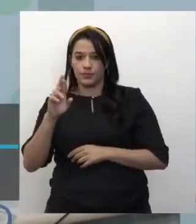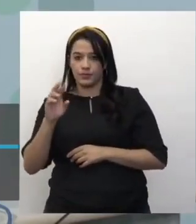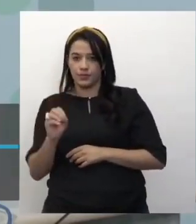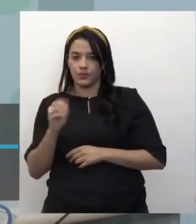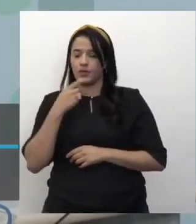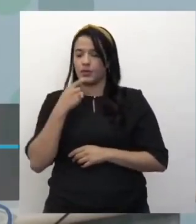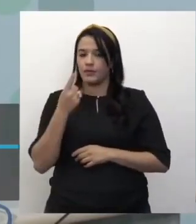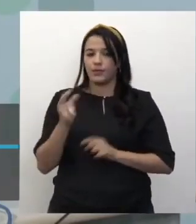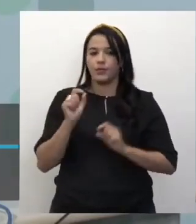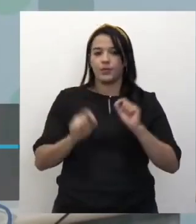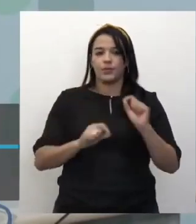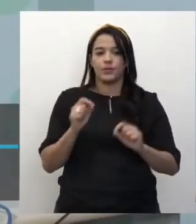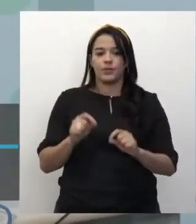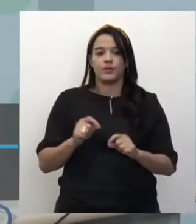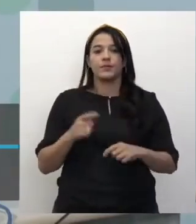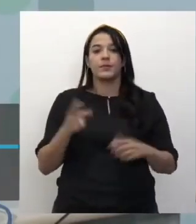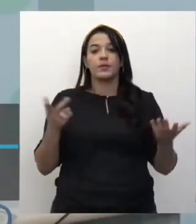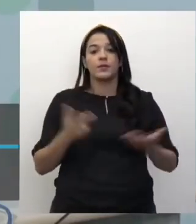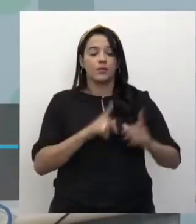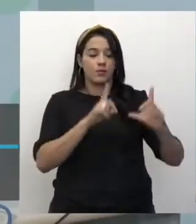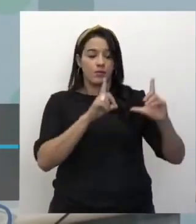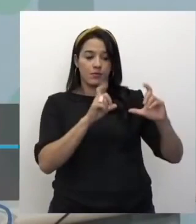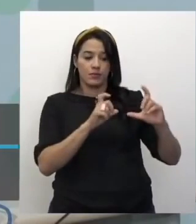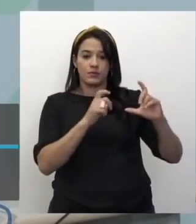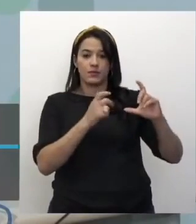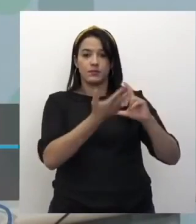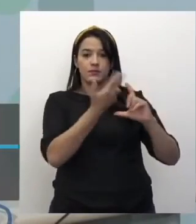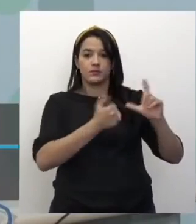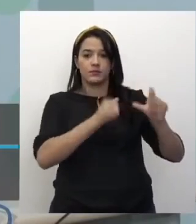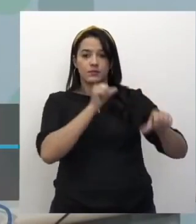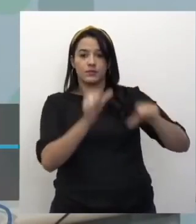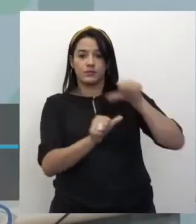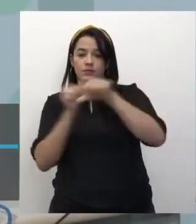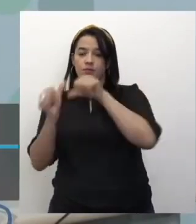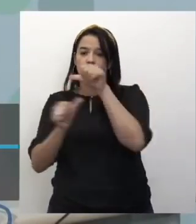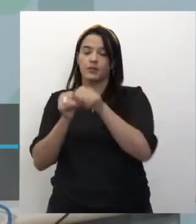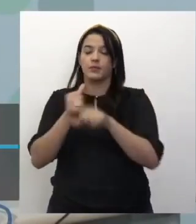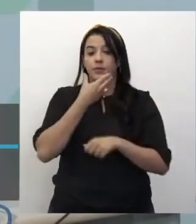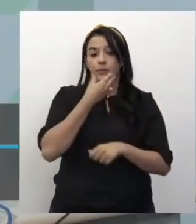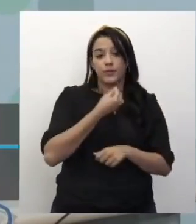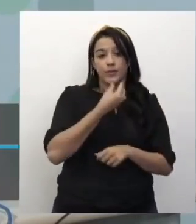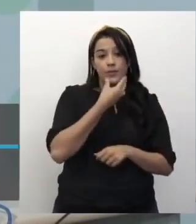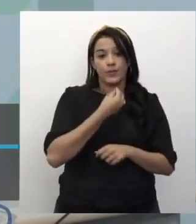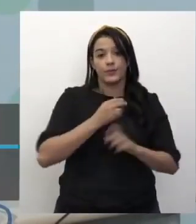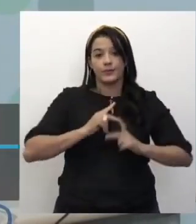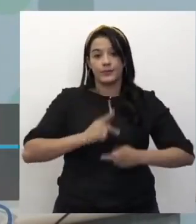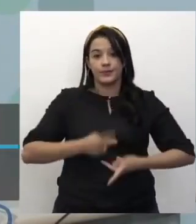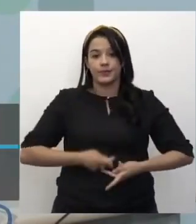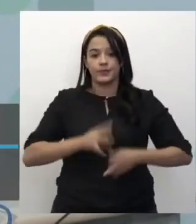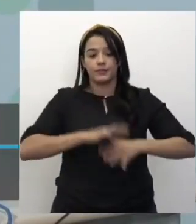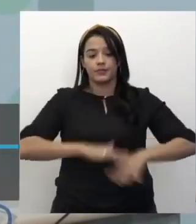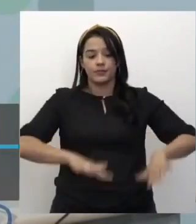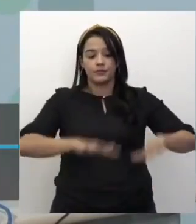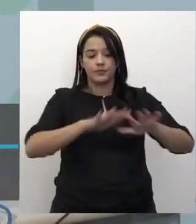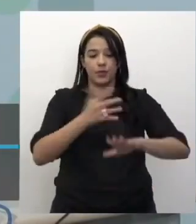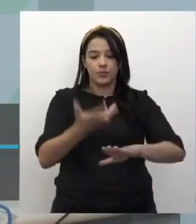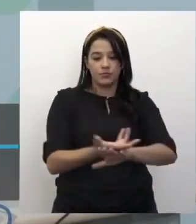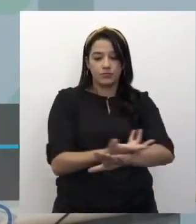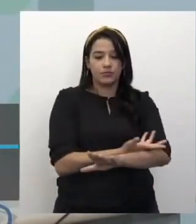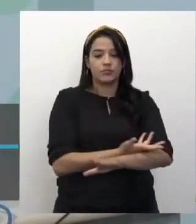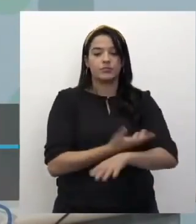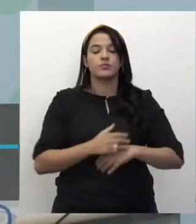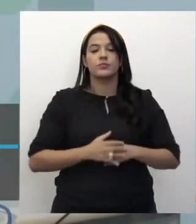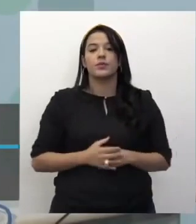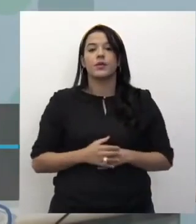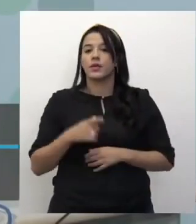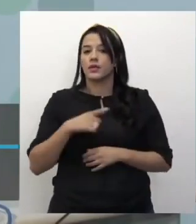Petronilho, ele falou o seguinte: uma paisagem transformada pelo homem, que transformou a mata em área de pastagem, né? Professora Rosimeire,